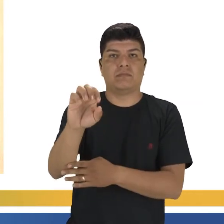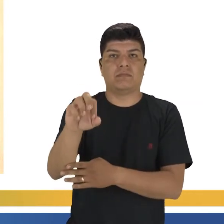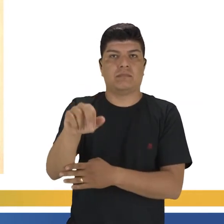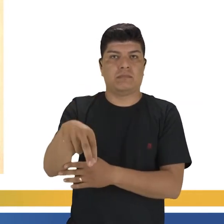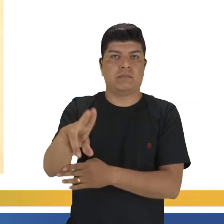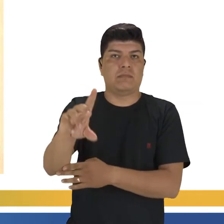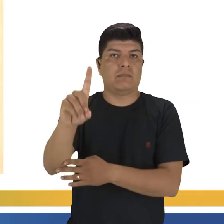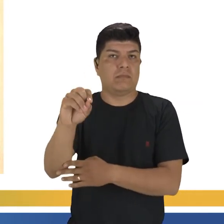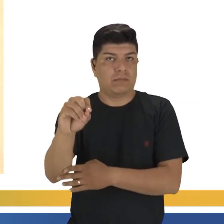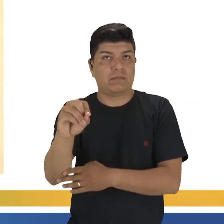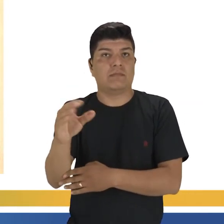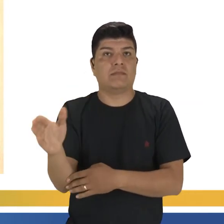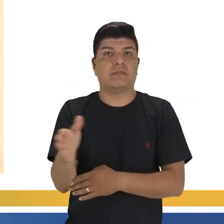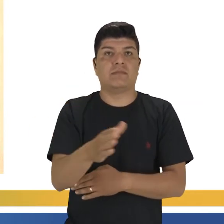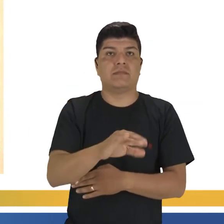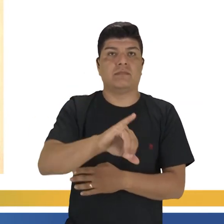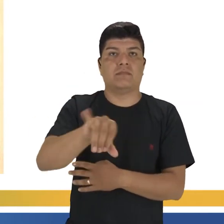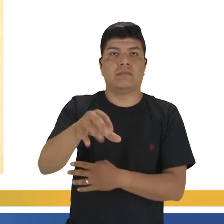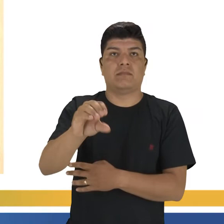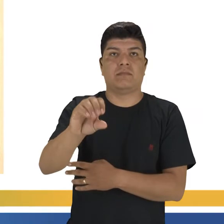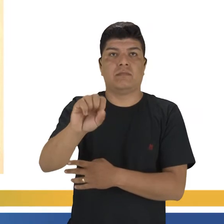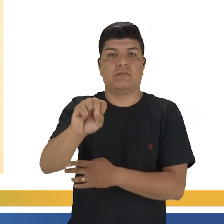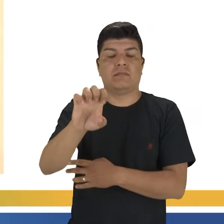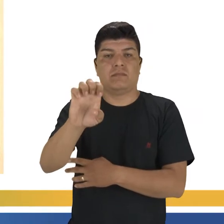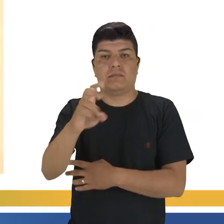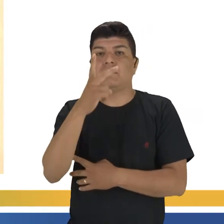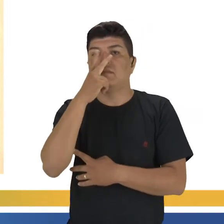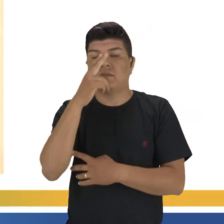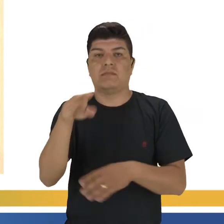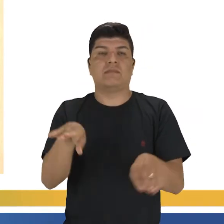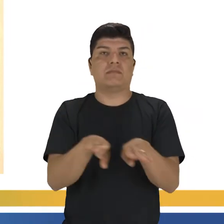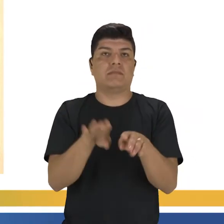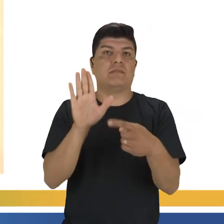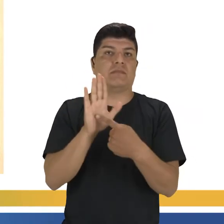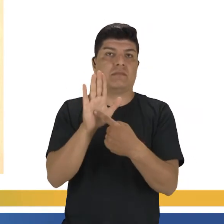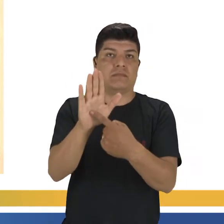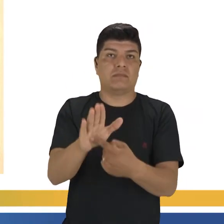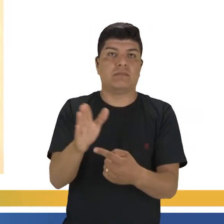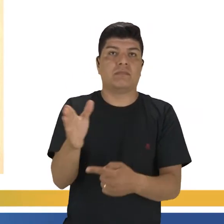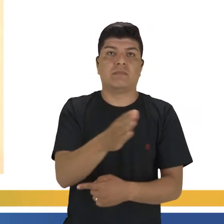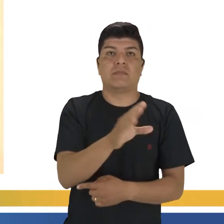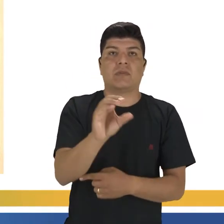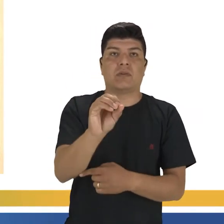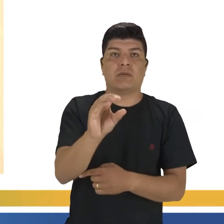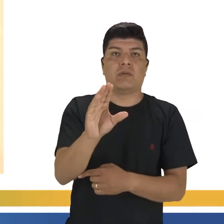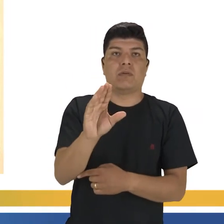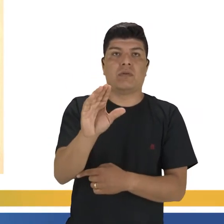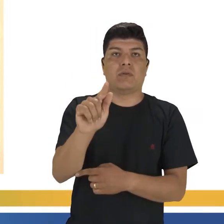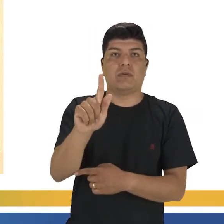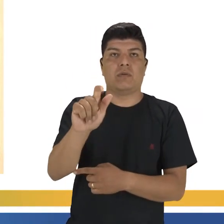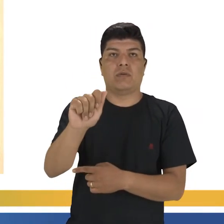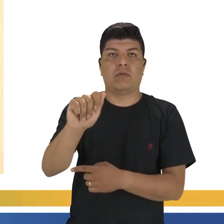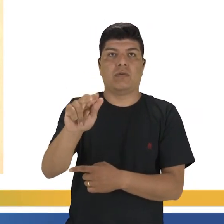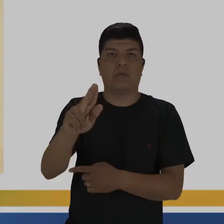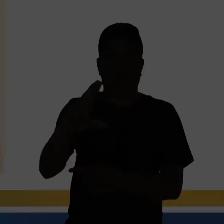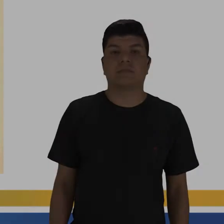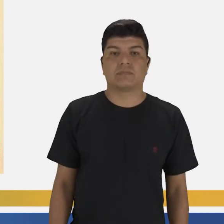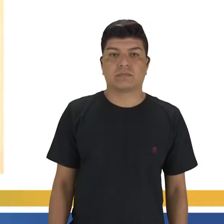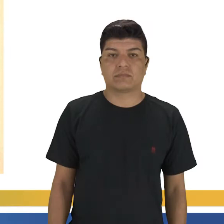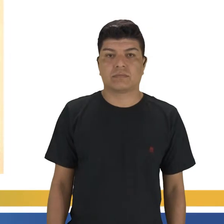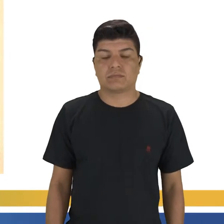Guimarães. O José de Alencar também aparece aqui no romance regionalista com o Gaúcho. E o